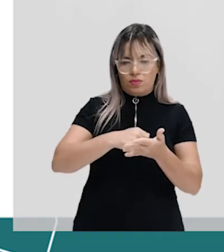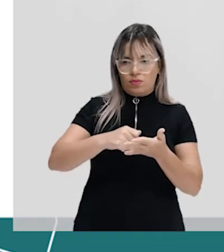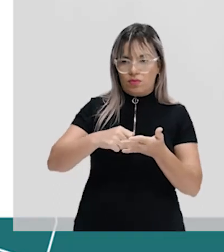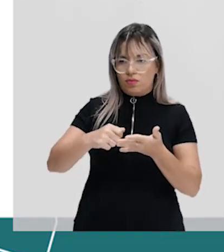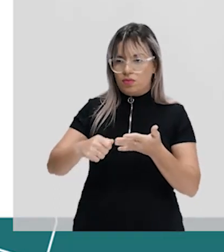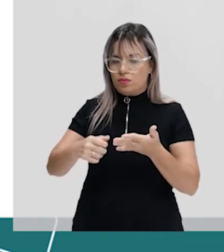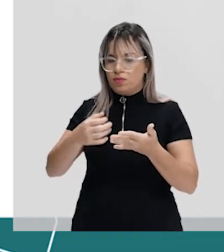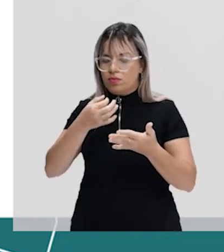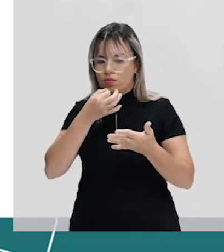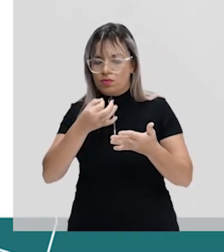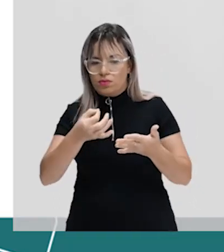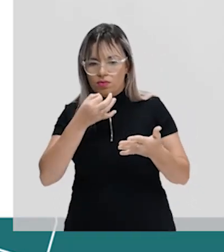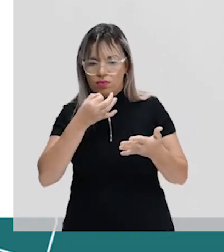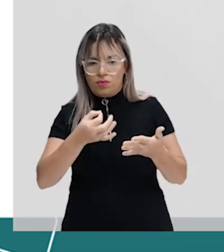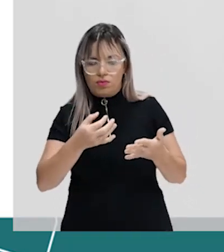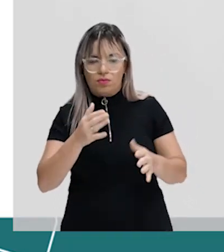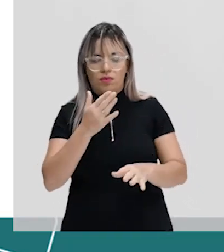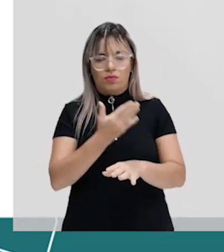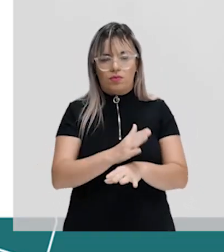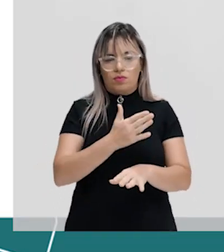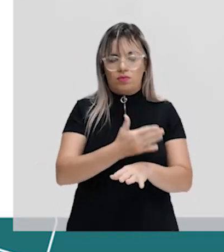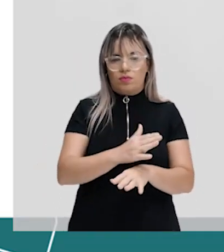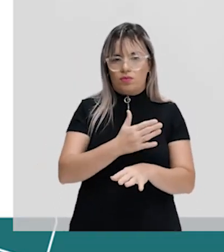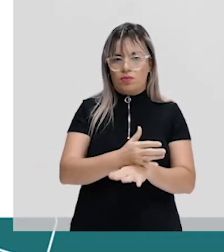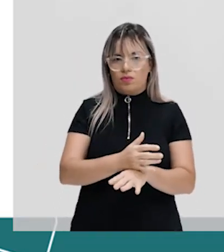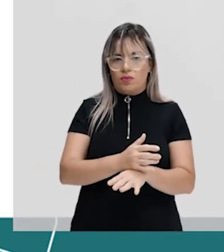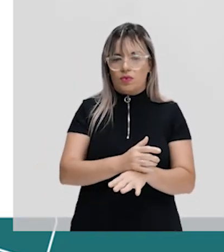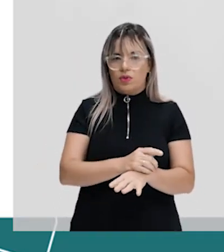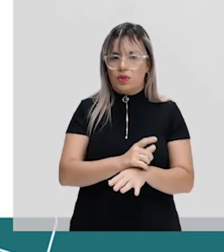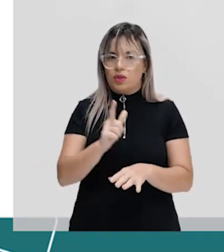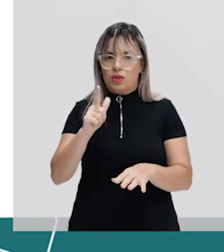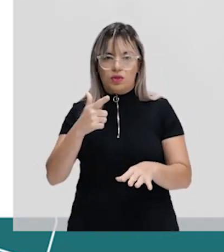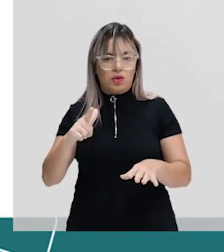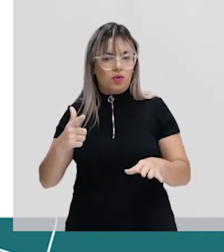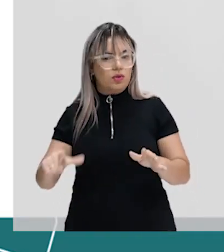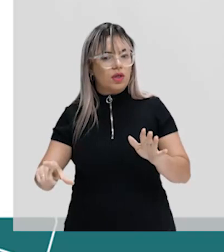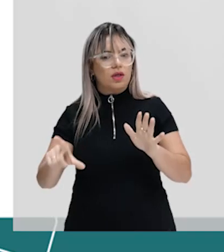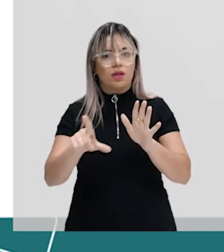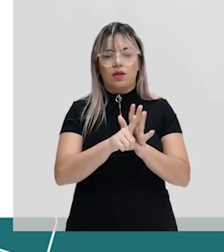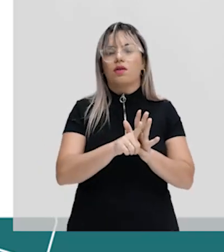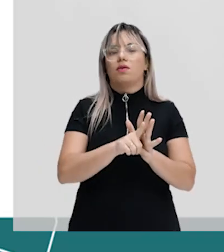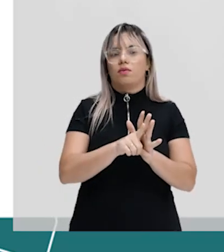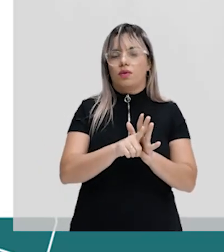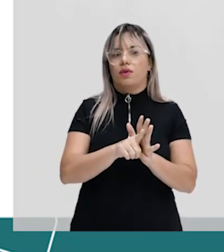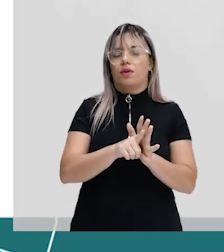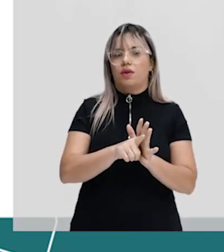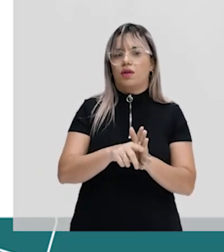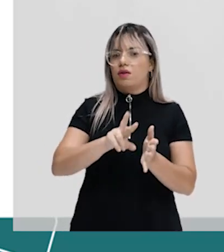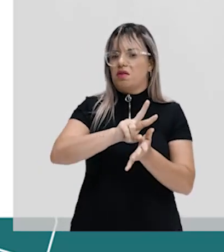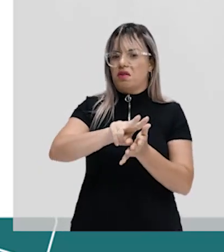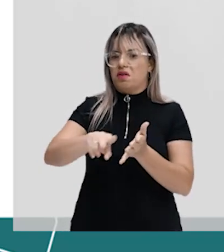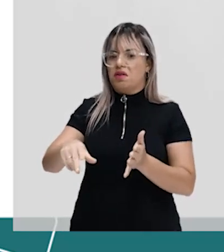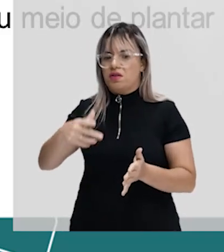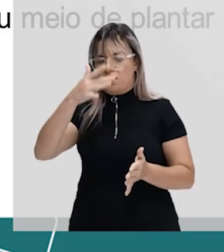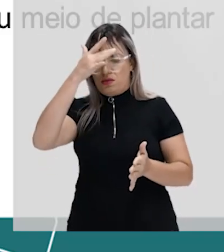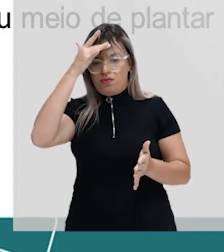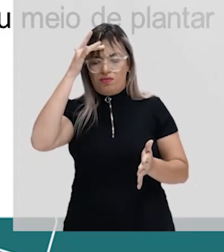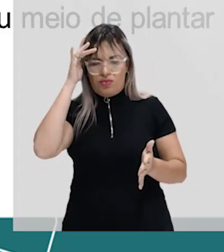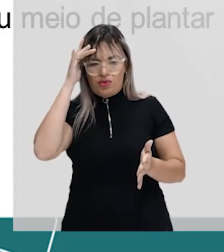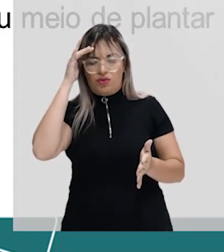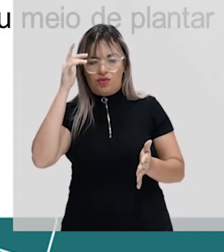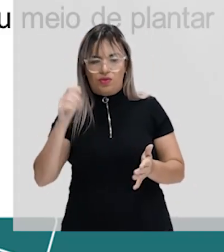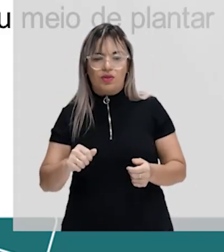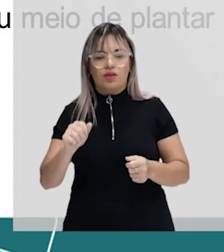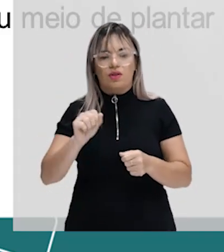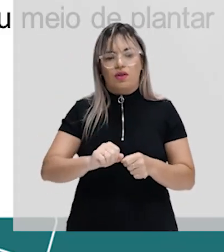uma crítica a essa prática ilegal, ilícita, e que muita gente na hora do desespero anda caindo.